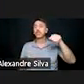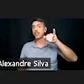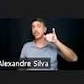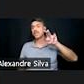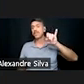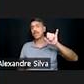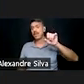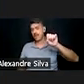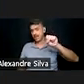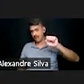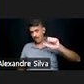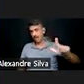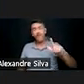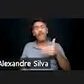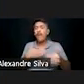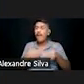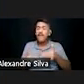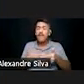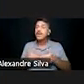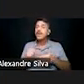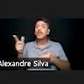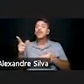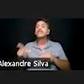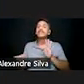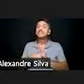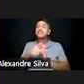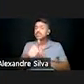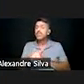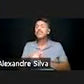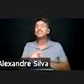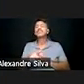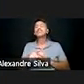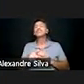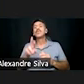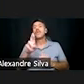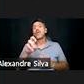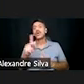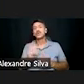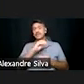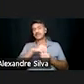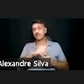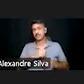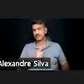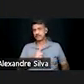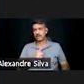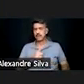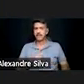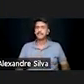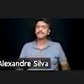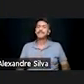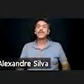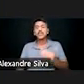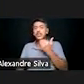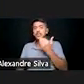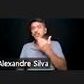qualquer outro componente litológico das rochas. Agora, é óbvio, não adianta procurar fóssil no